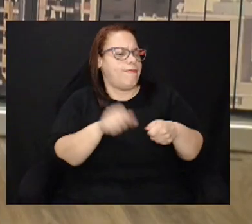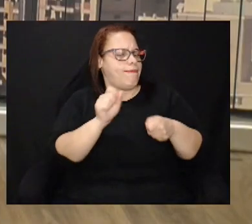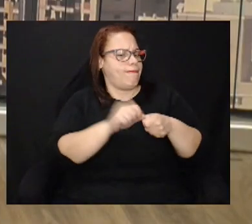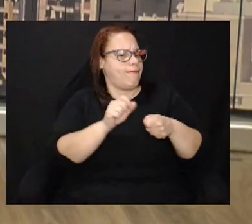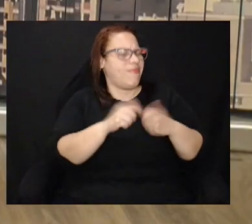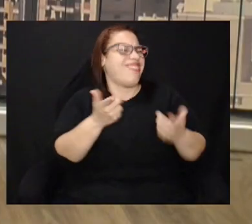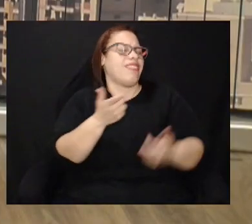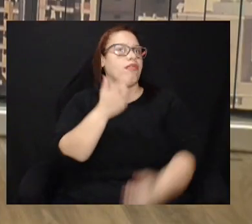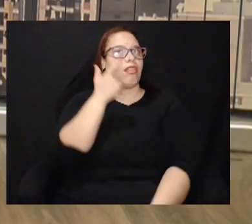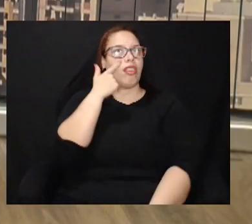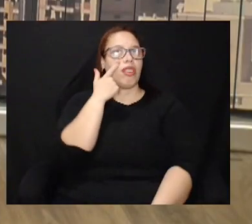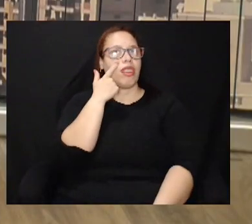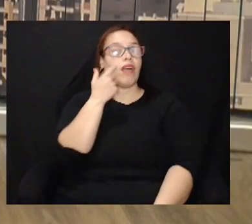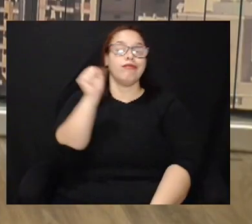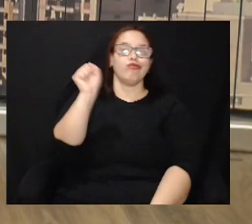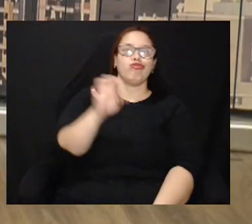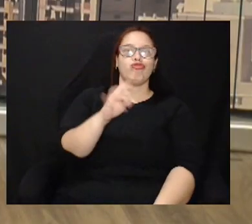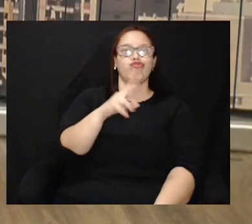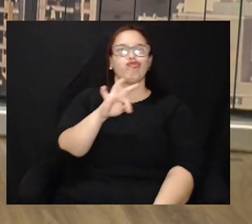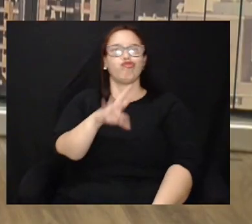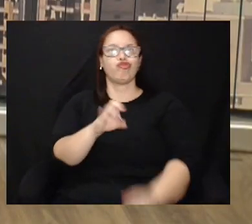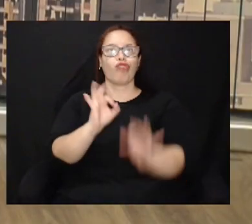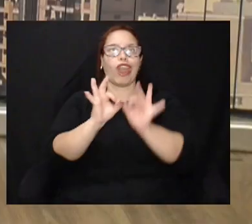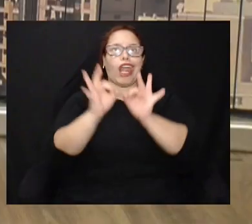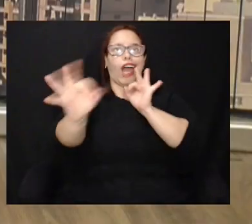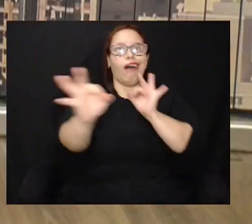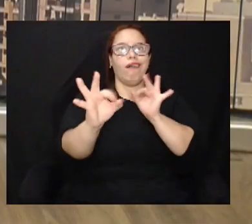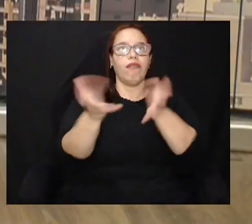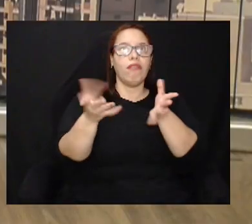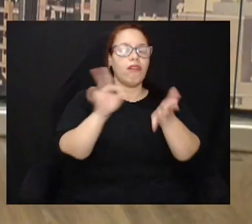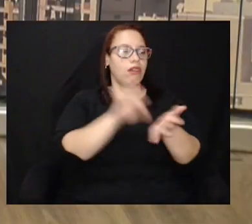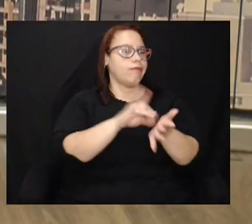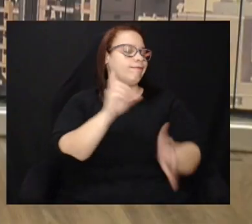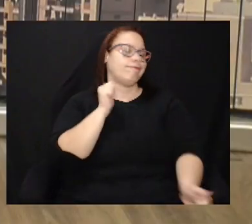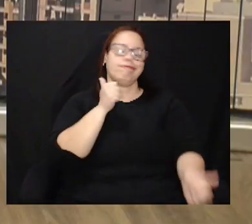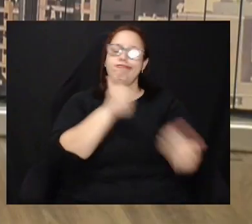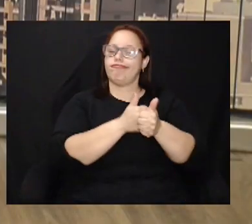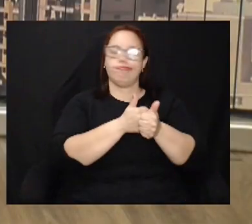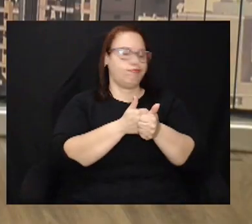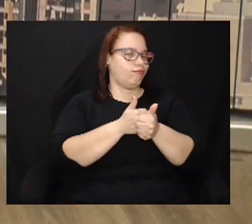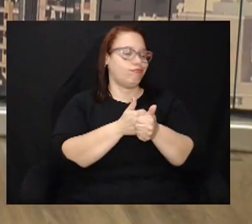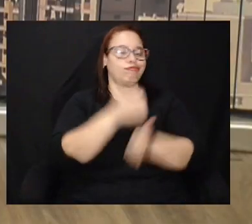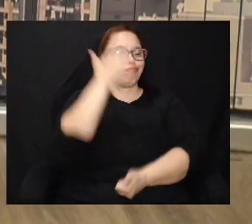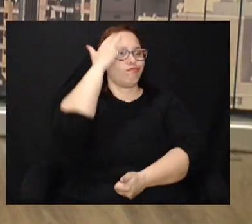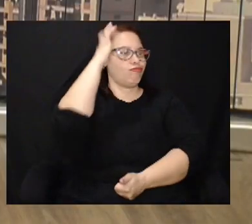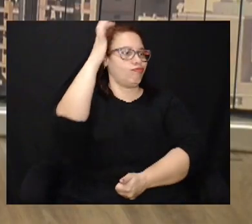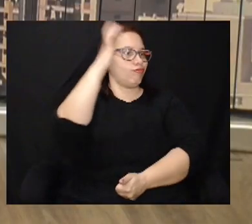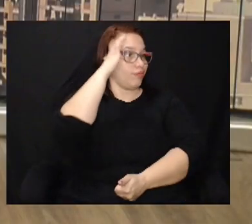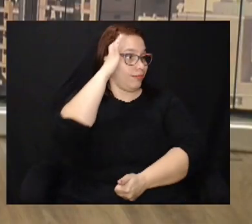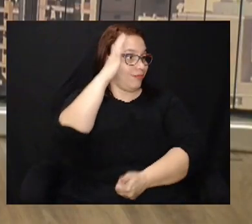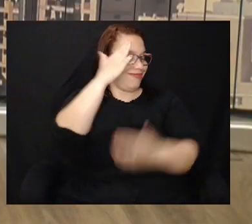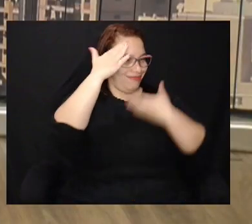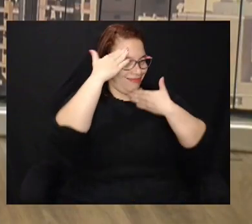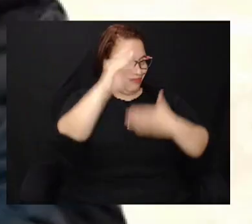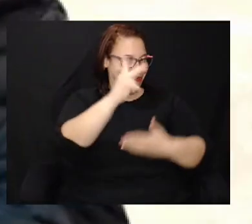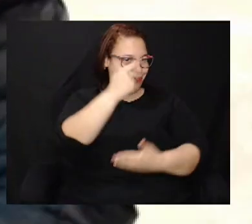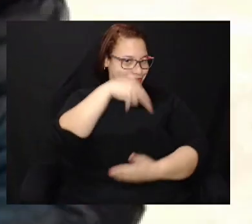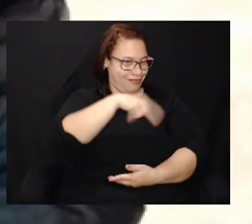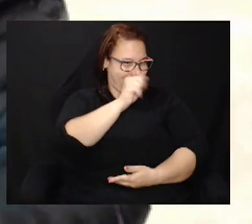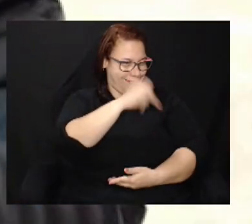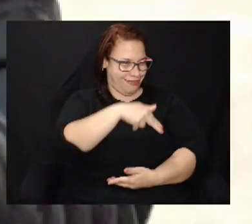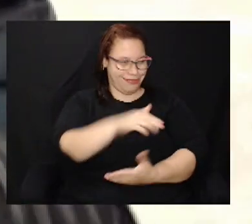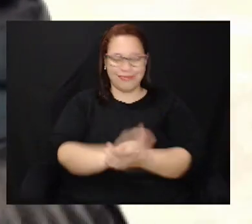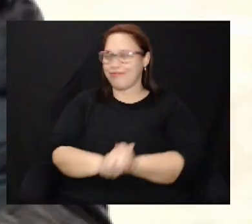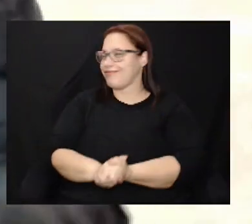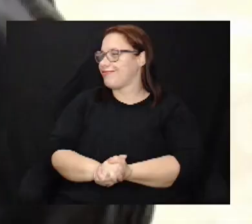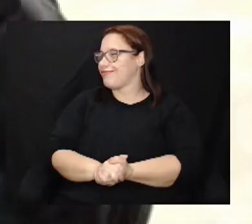aqui no Sudeste, tão longe dessa realidade, mas ela está mais próxima do que a gente imagina. Muito obrigada, Hanan. Muito